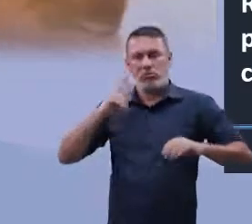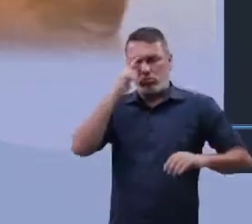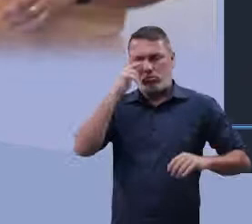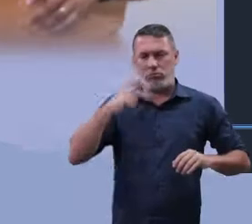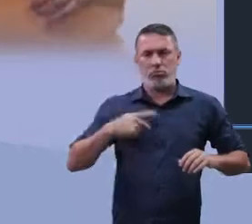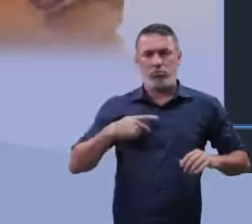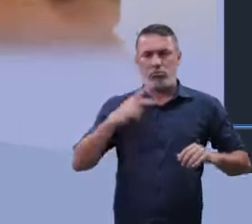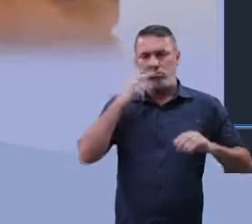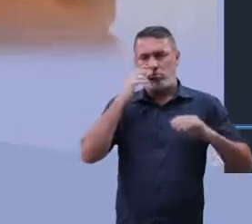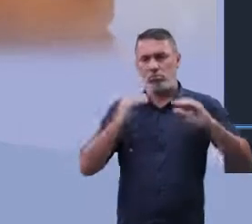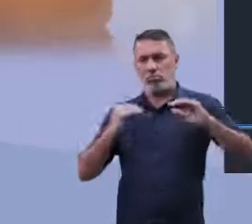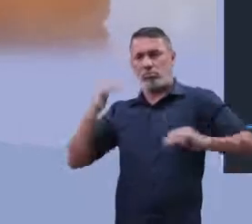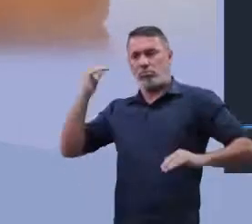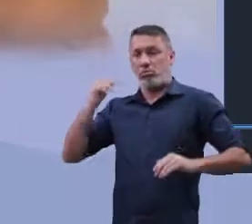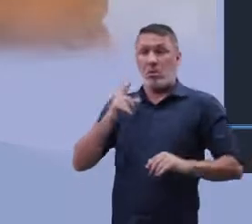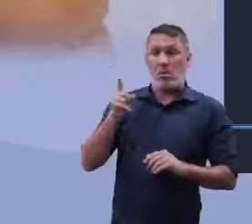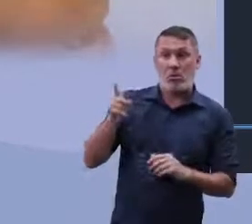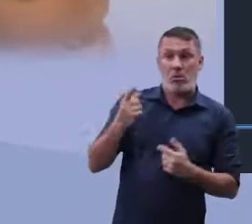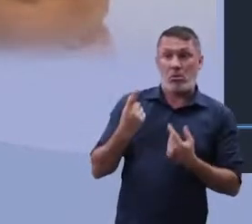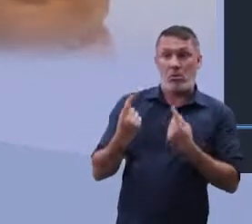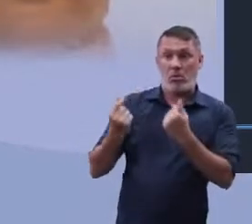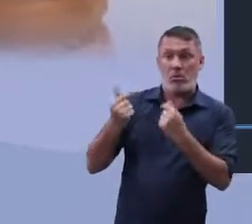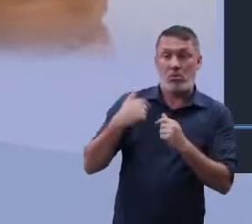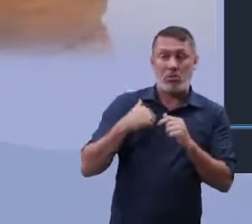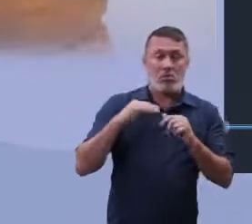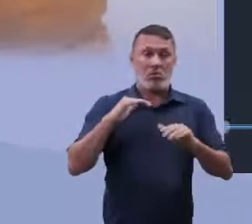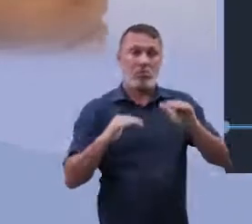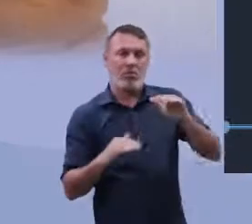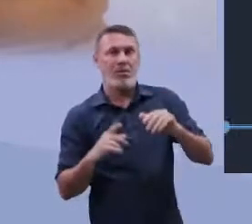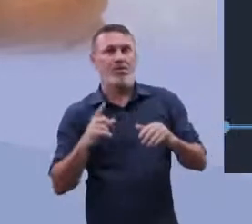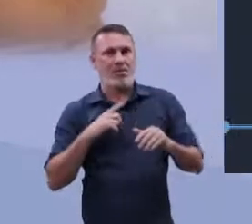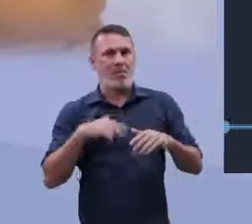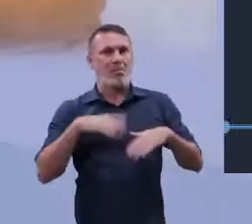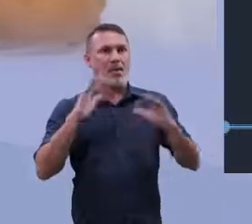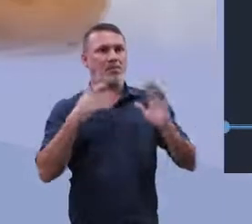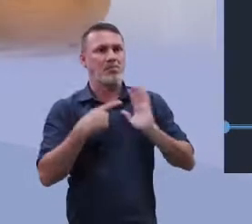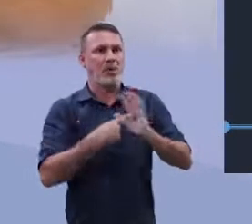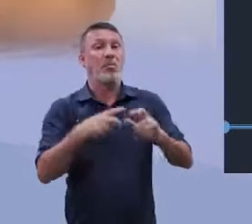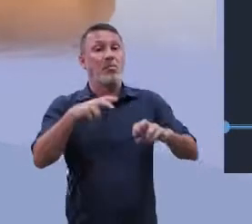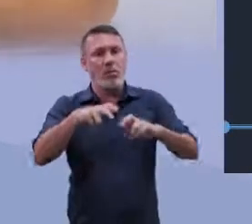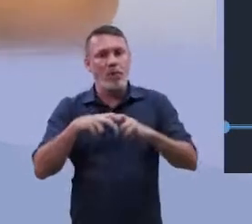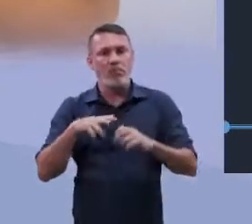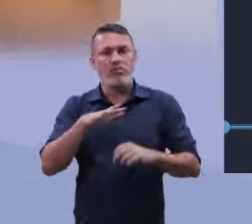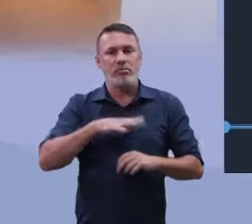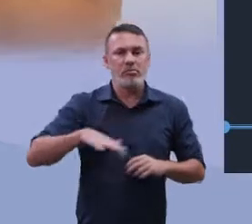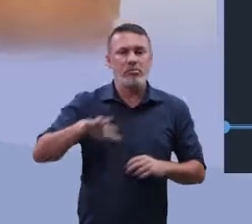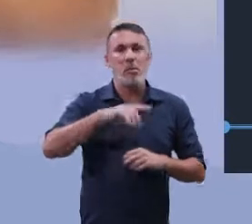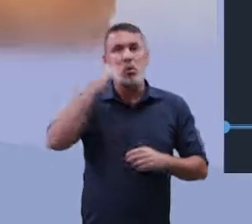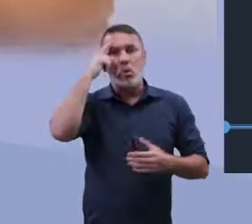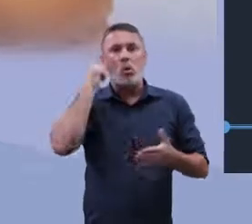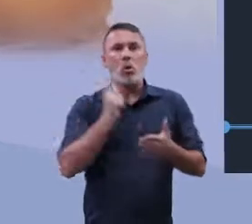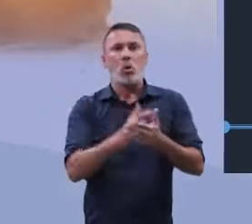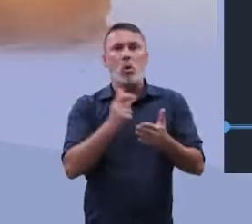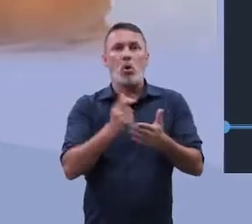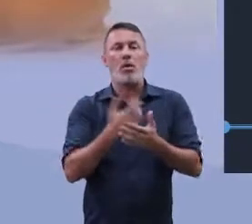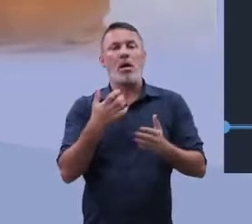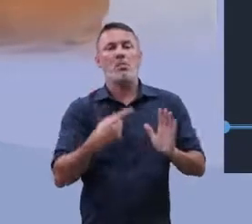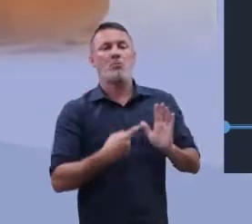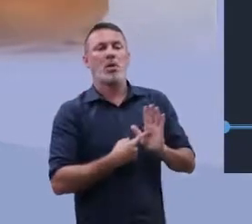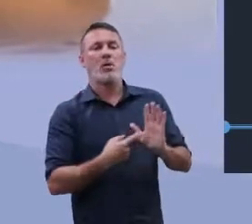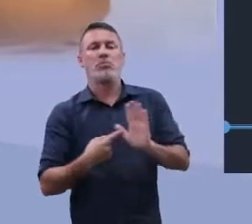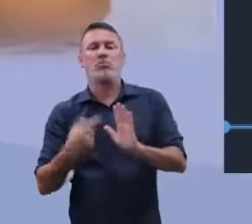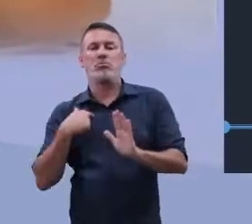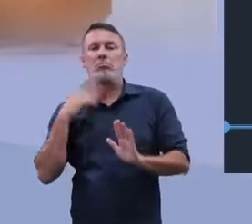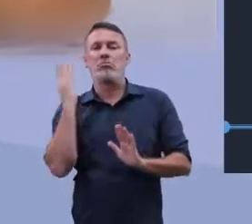fulano ali, né, o tal do tem dinheiro, né? Então nós temos ainda mais causas do consumismo, a procura do sujeito